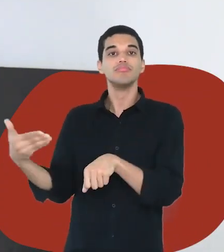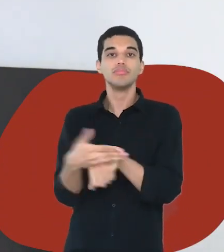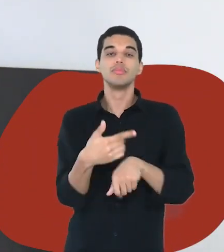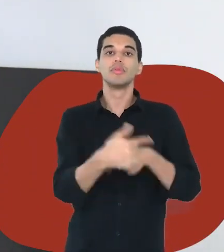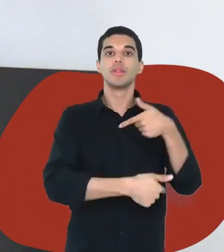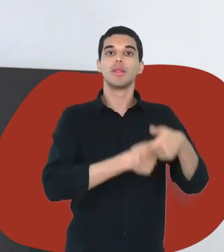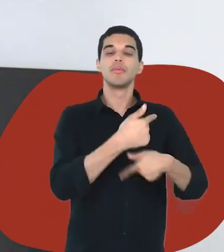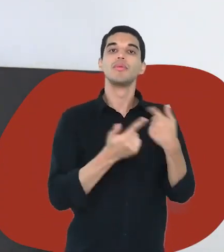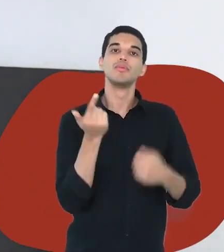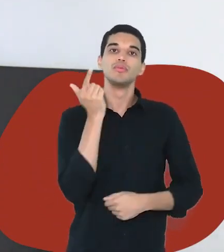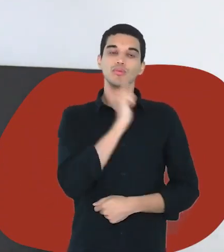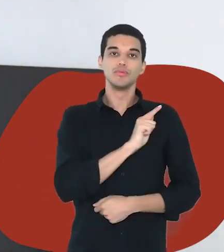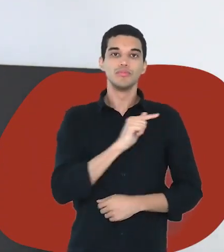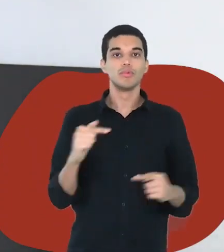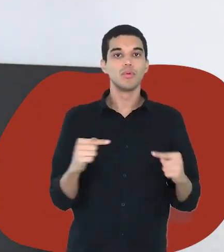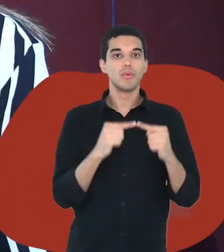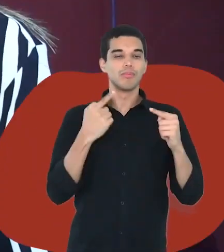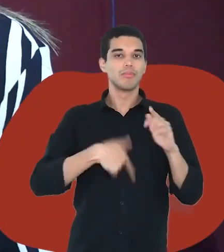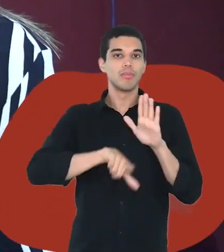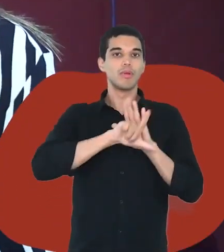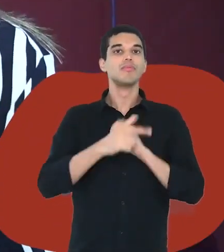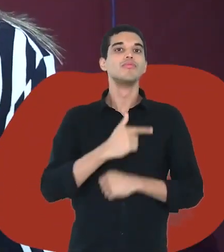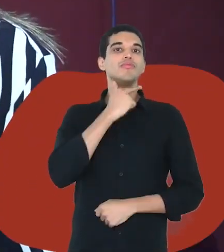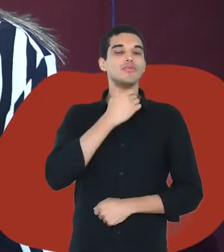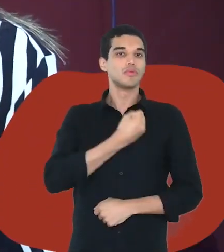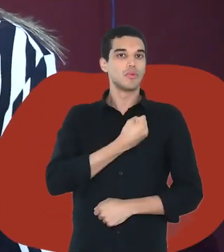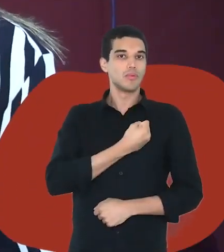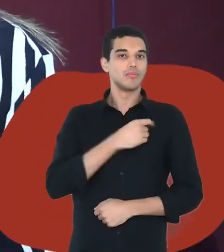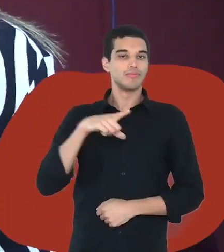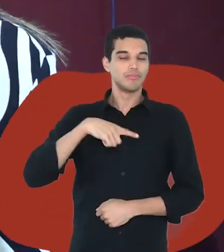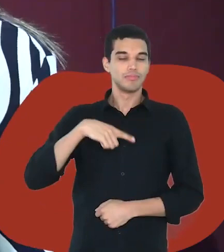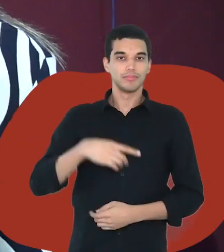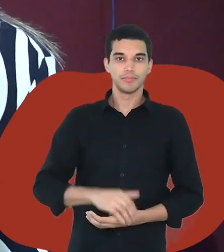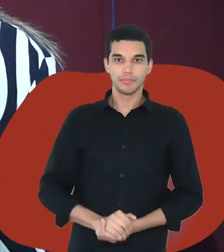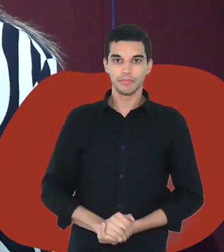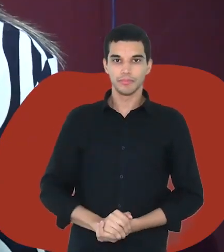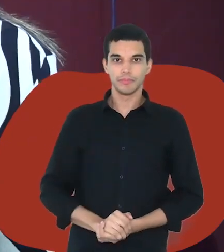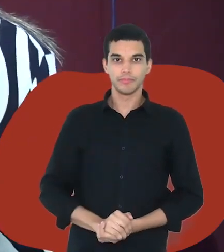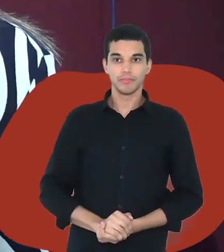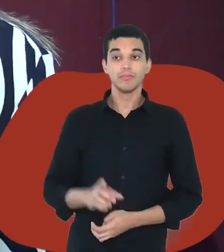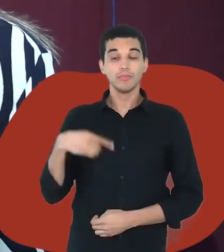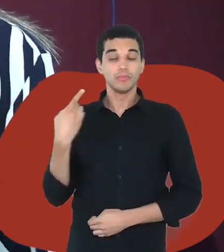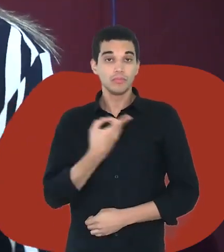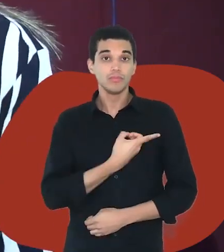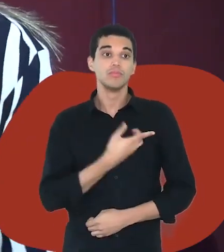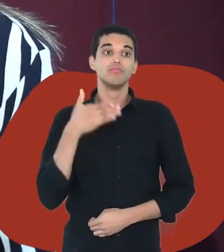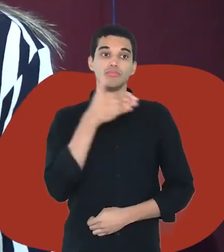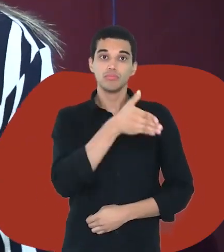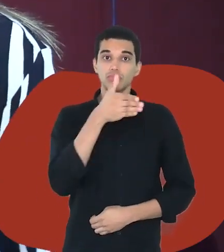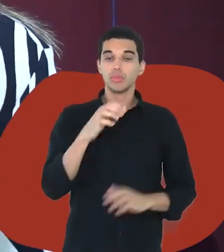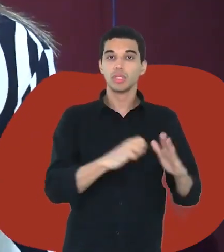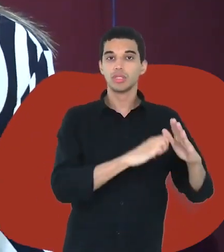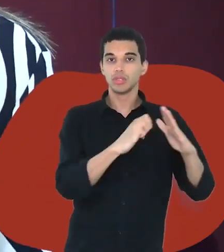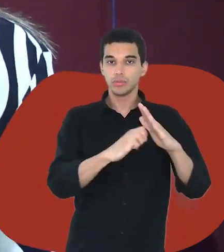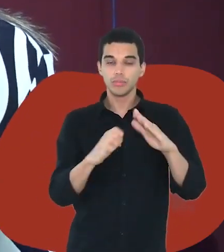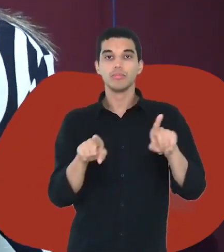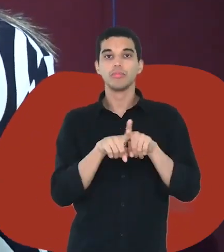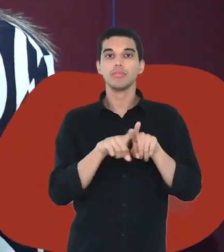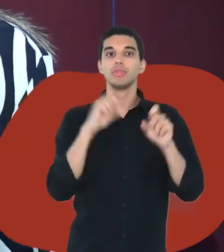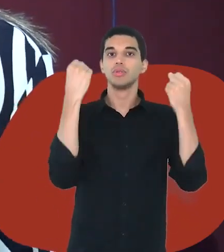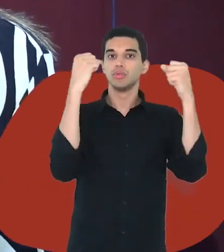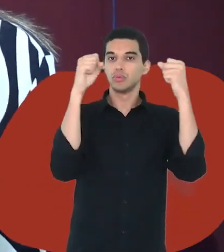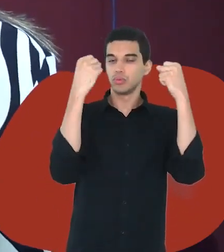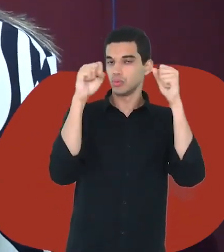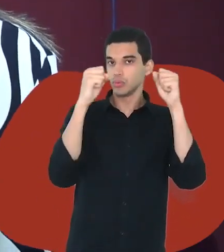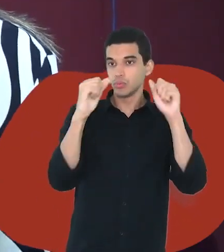as cotas definidas na referida além percorremos algumas empresas do município de médio e grande Porter através de uma